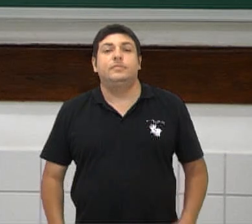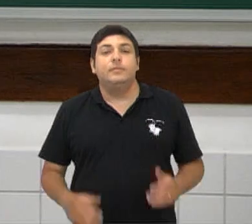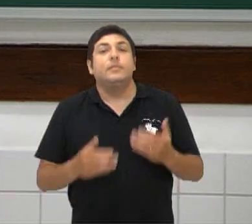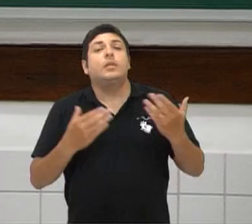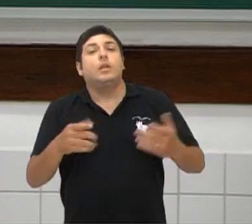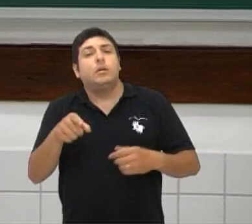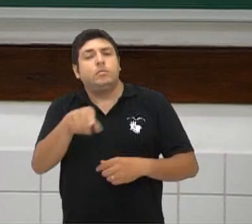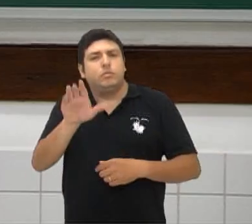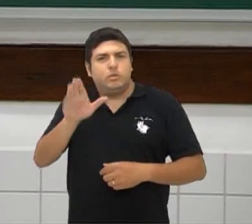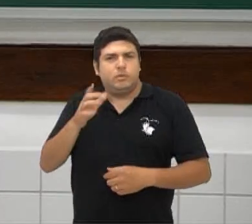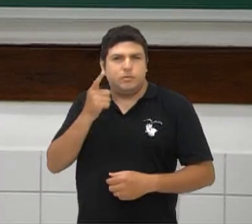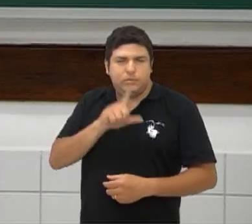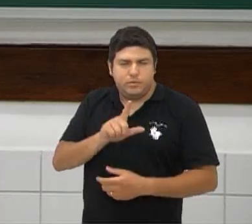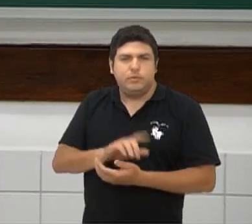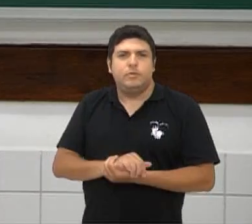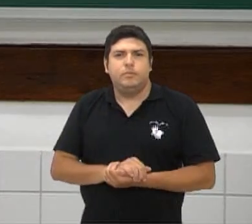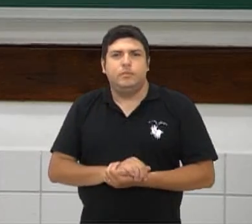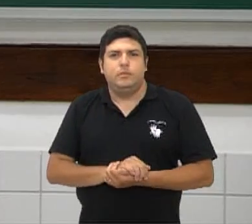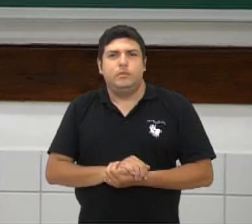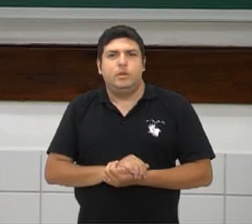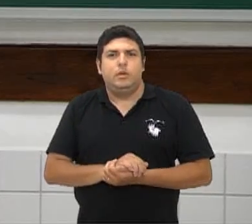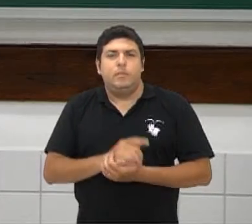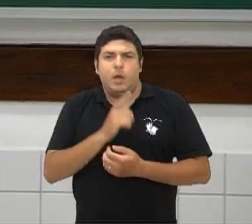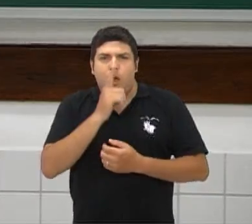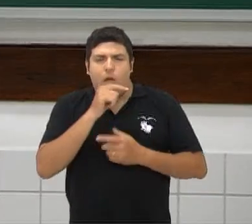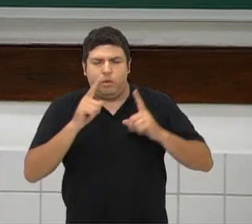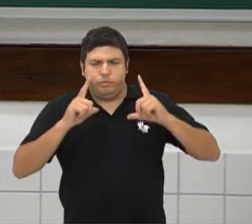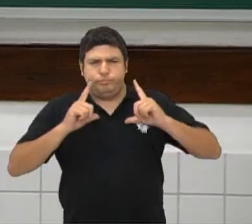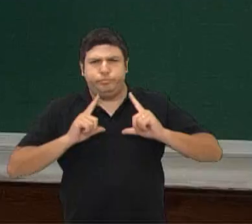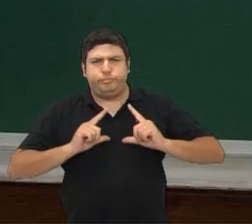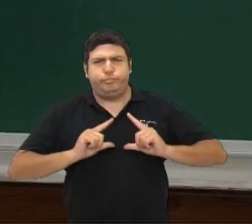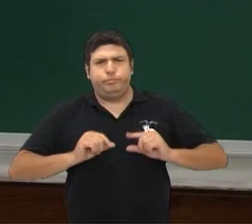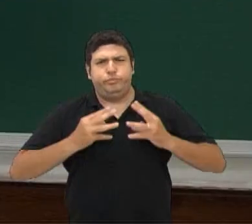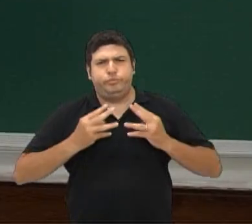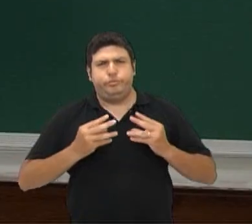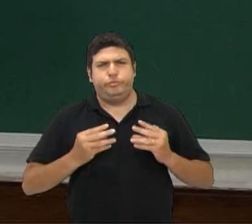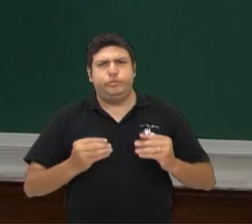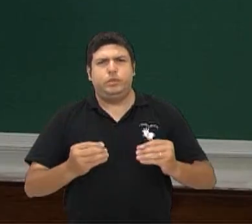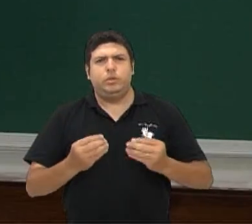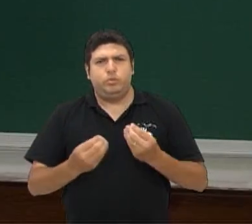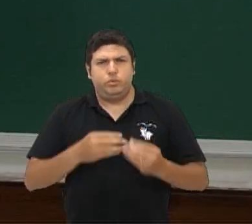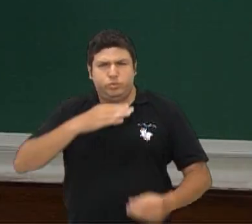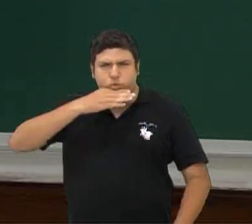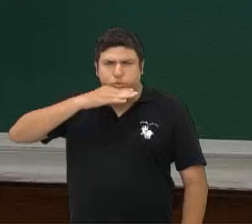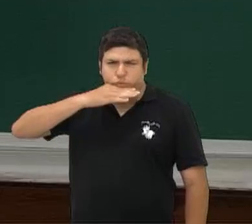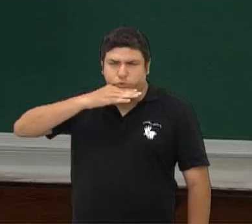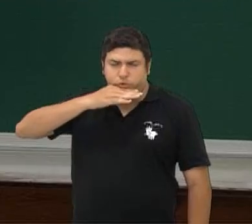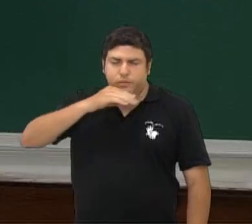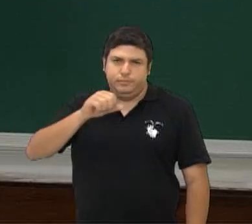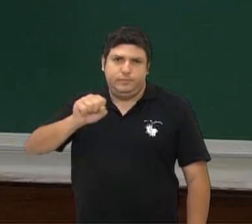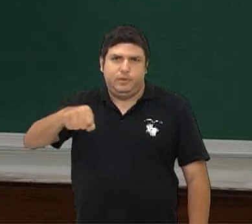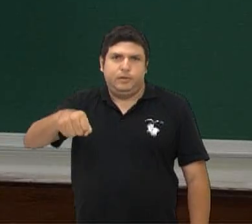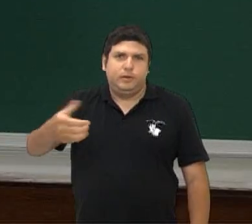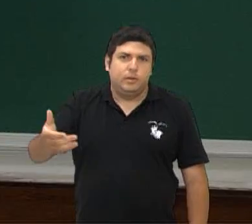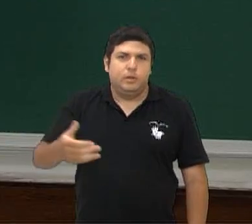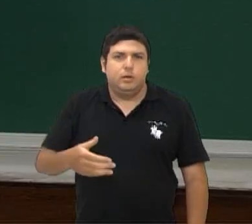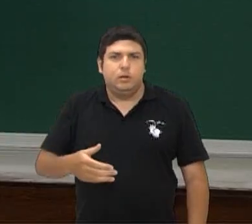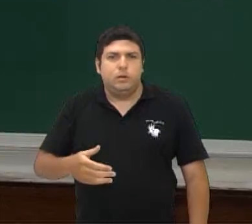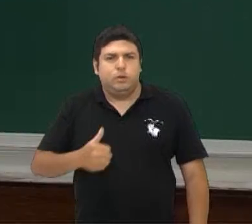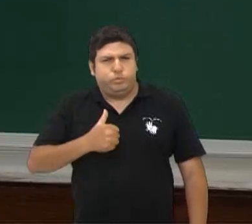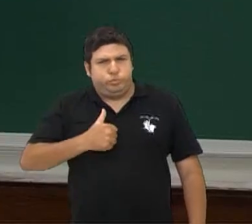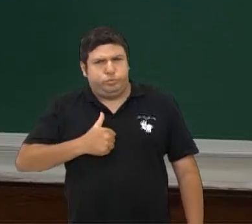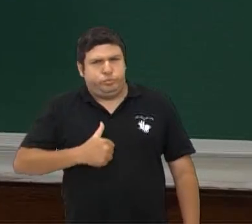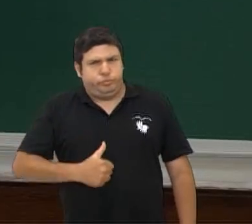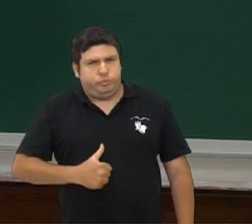aí, gente, você conseguiu? Vamos ver aqui. A gente perde água, os animais, porque a gente também é animal, né? Pela urina? Sim, né? Pelas